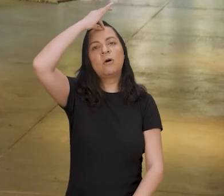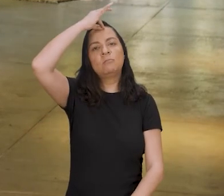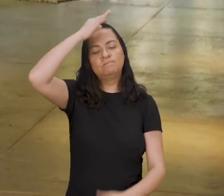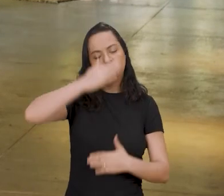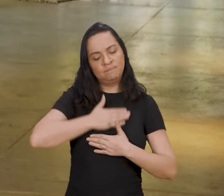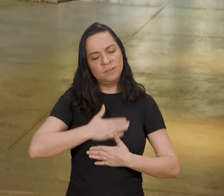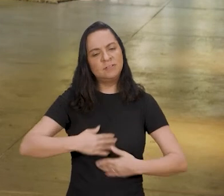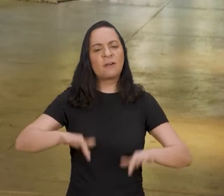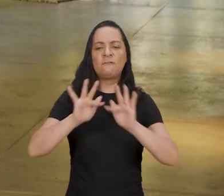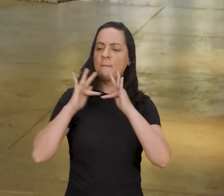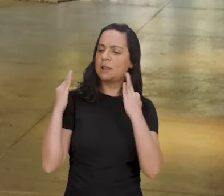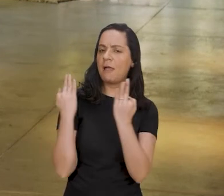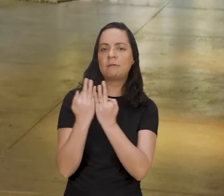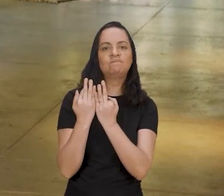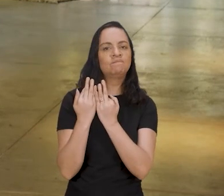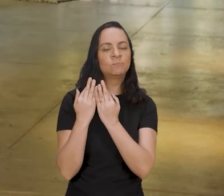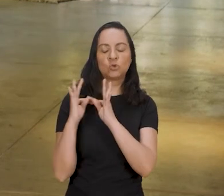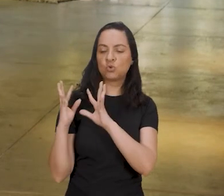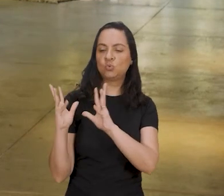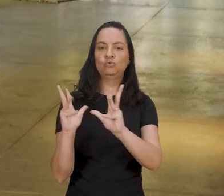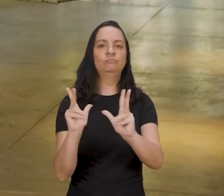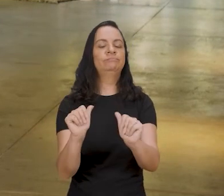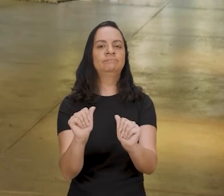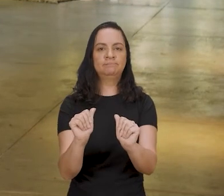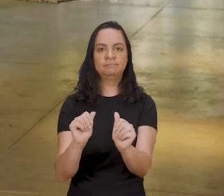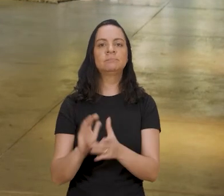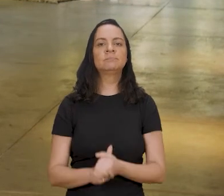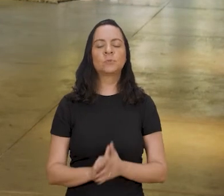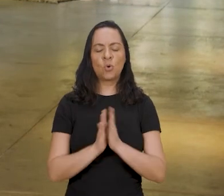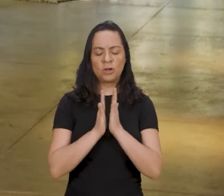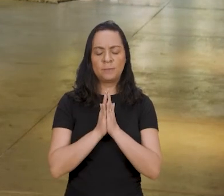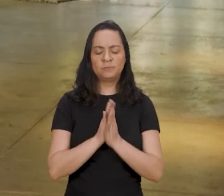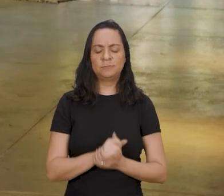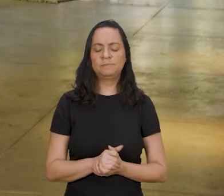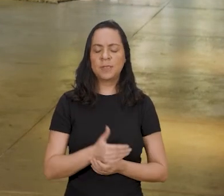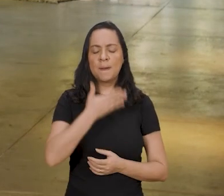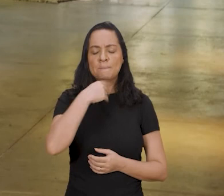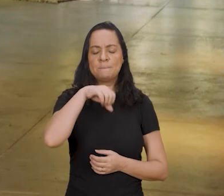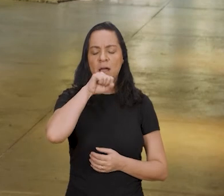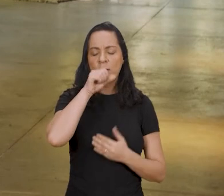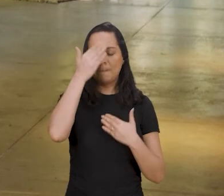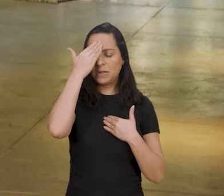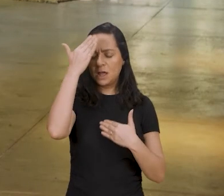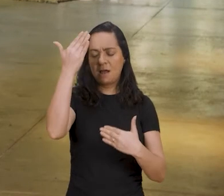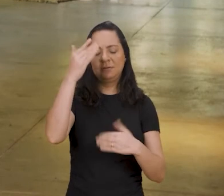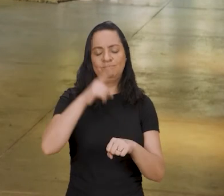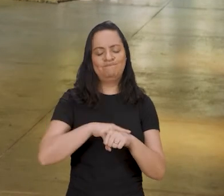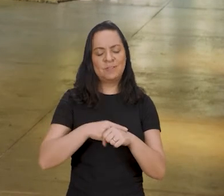física, familiar e também profissional. Oremos. Pai, muito obrigado por esse